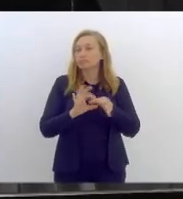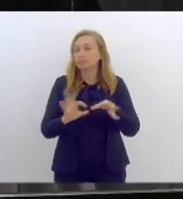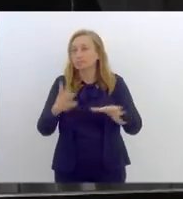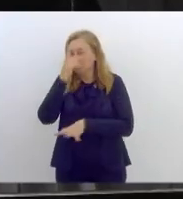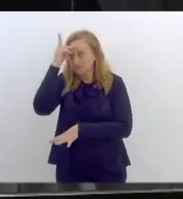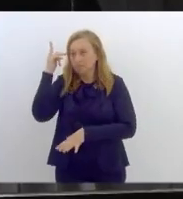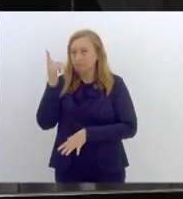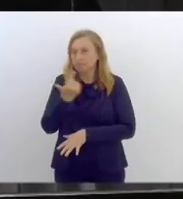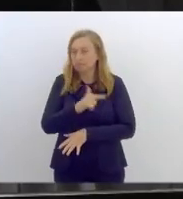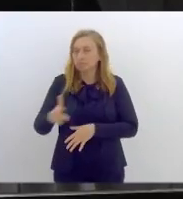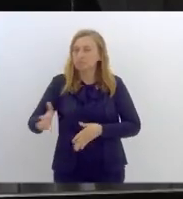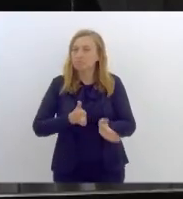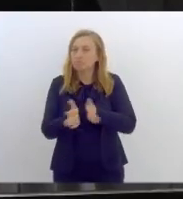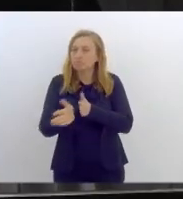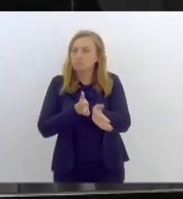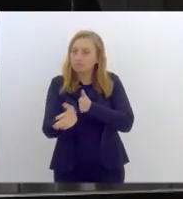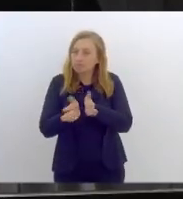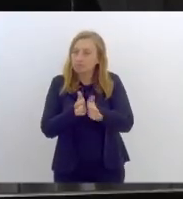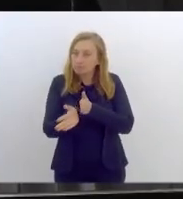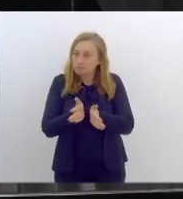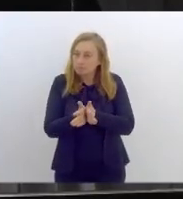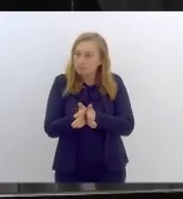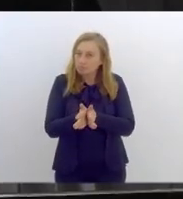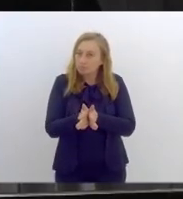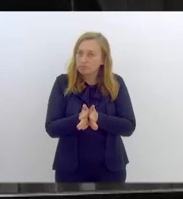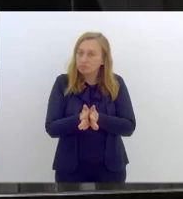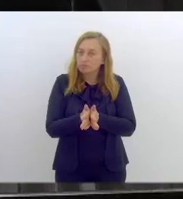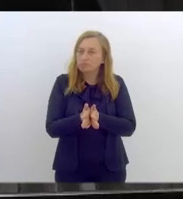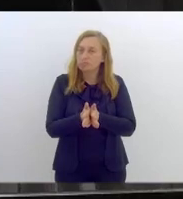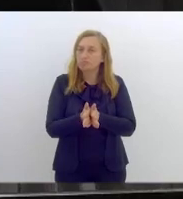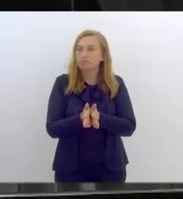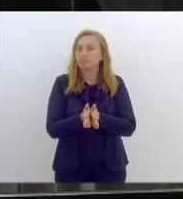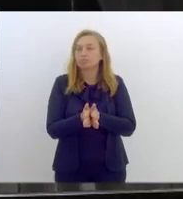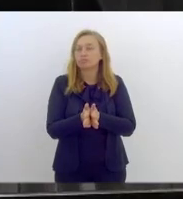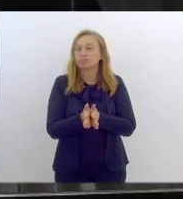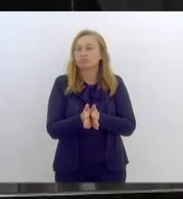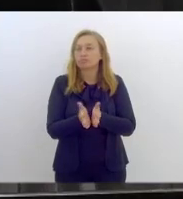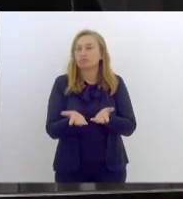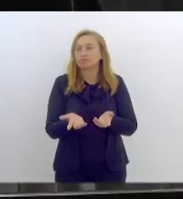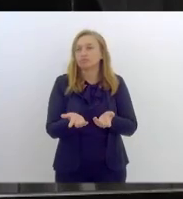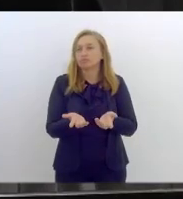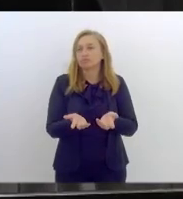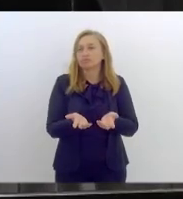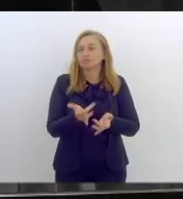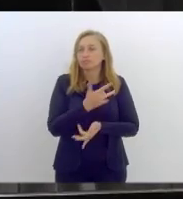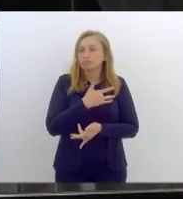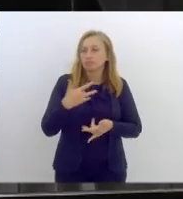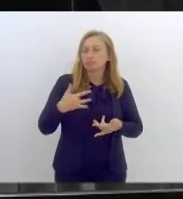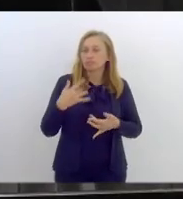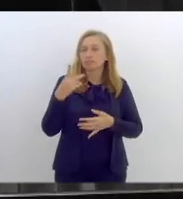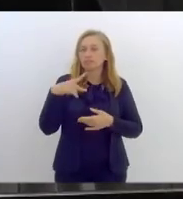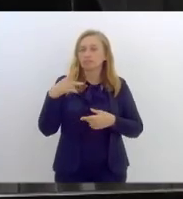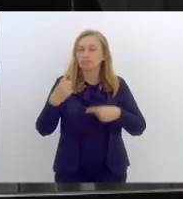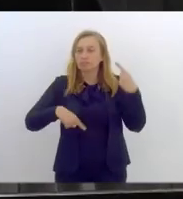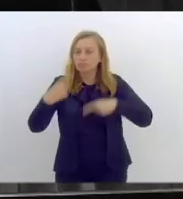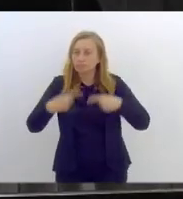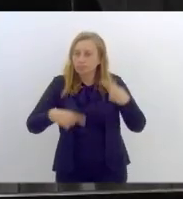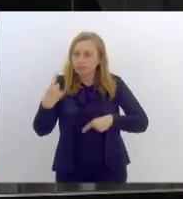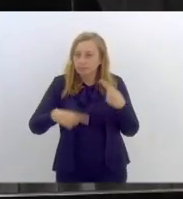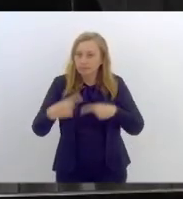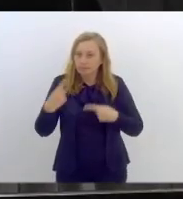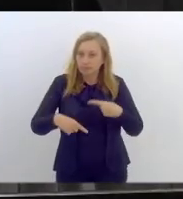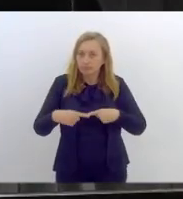o acesso aos anti retrovirais ao acesso a políticas que sejam